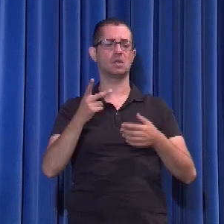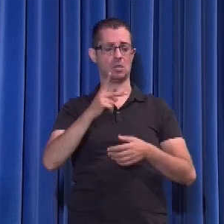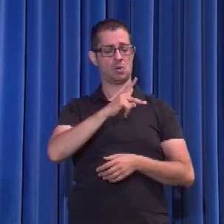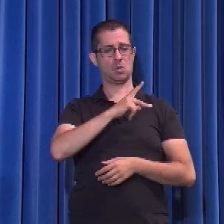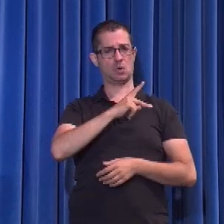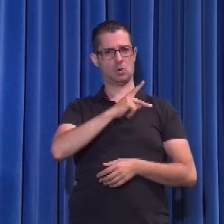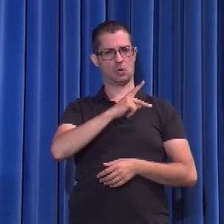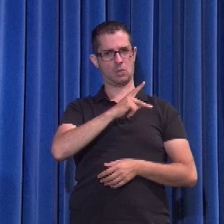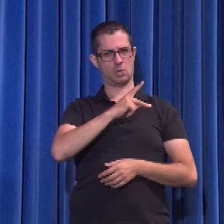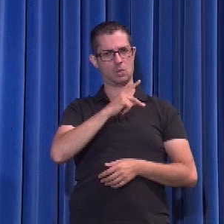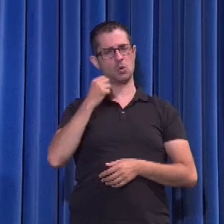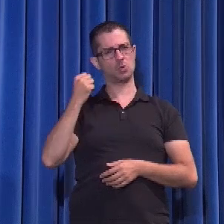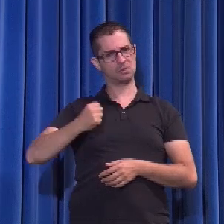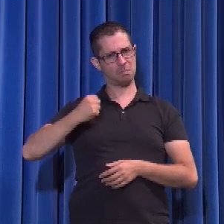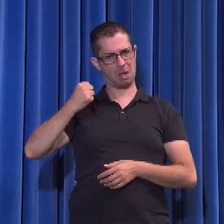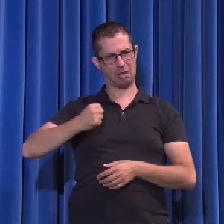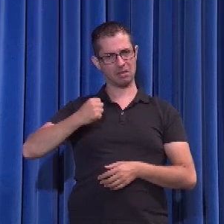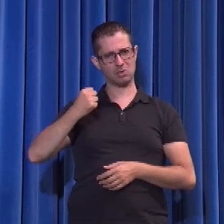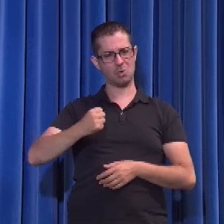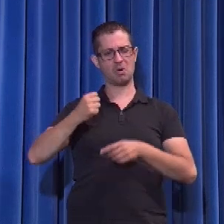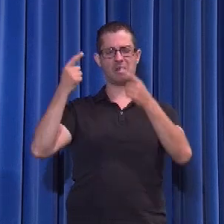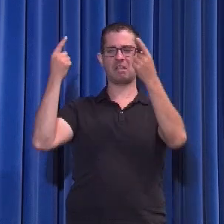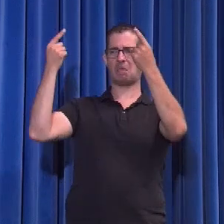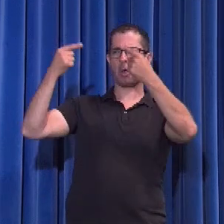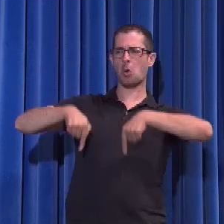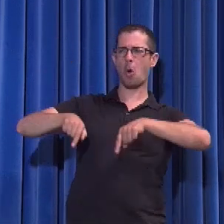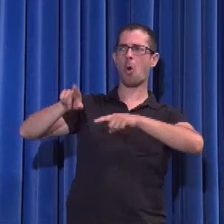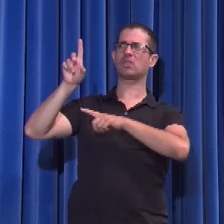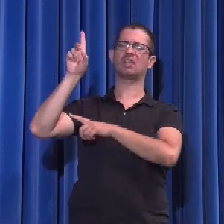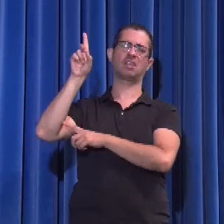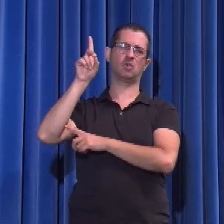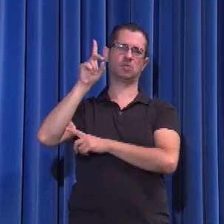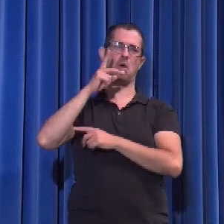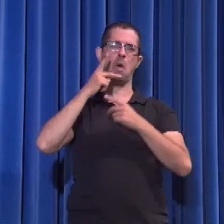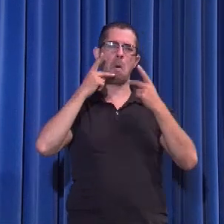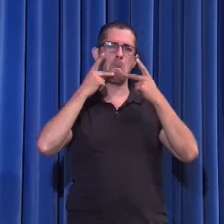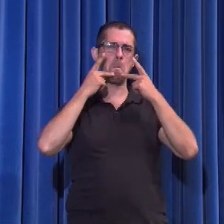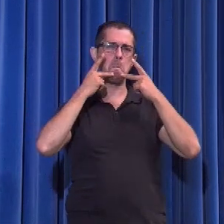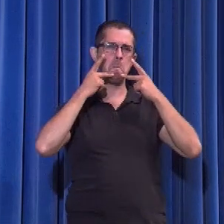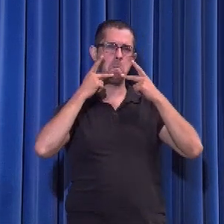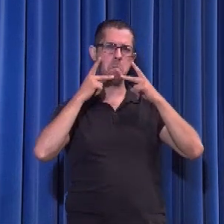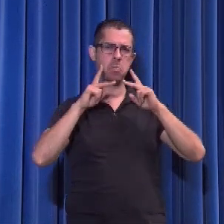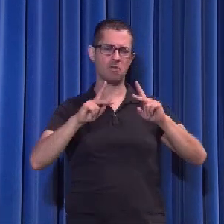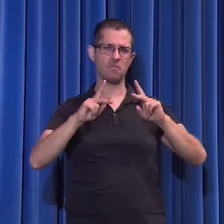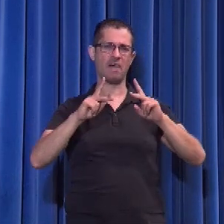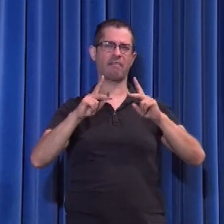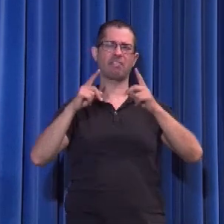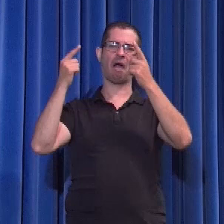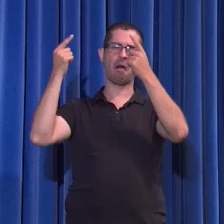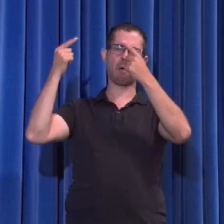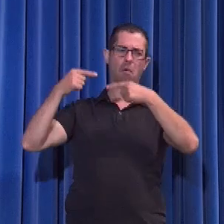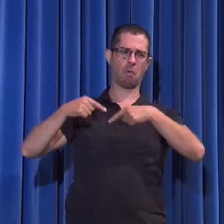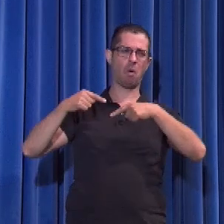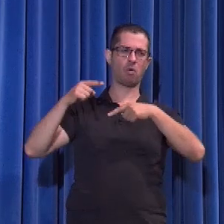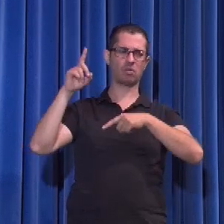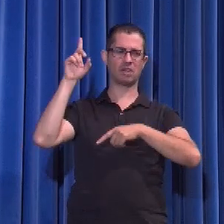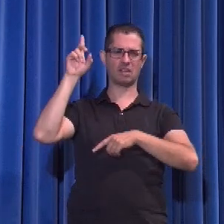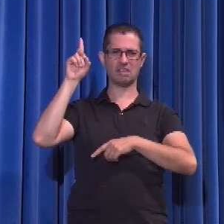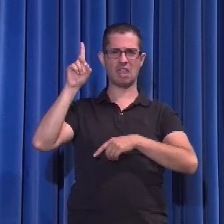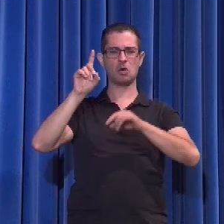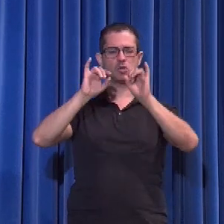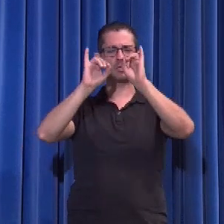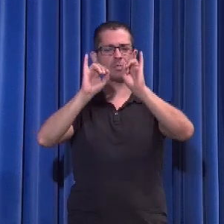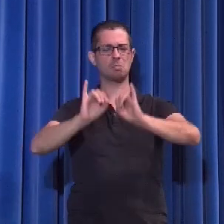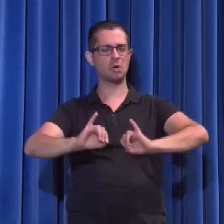pastores prevaricaram contra mim, os profetas profetizaram por Baal e andaram atrás de